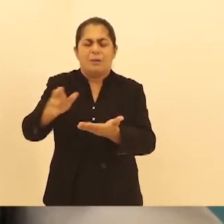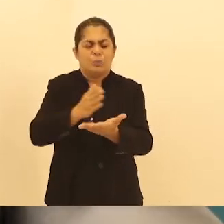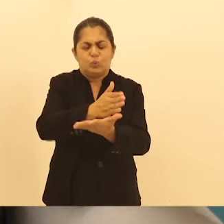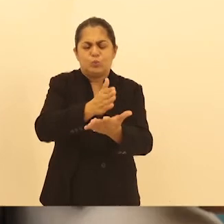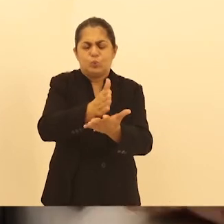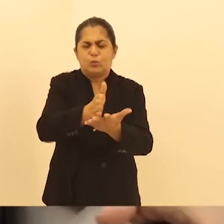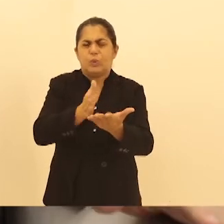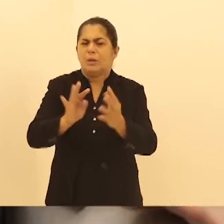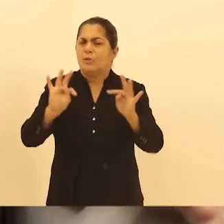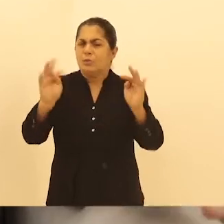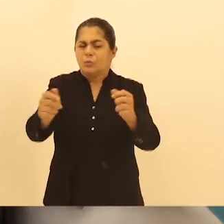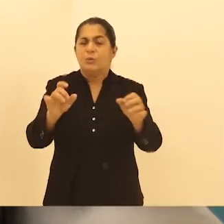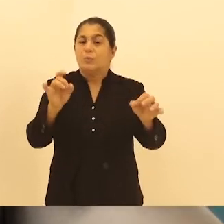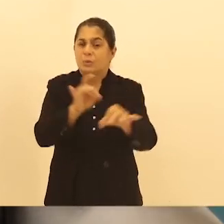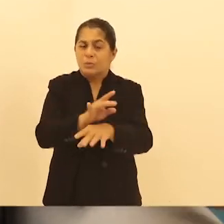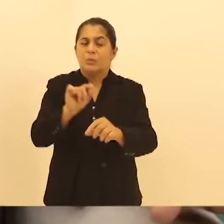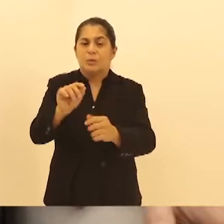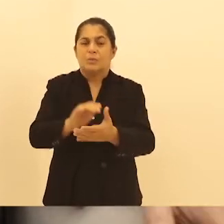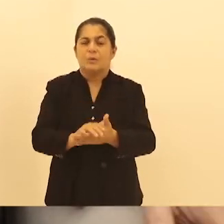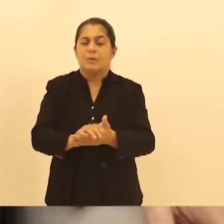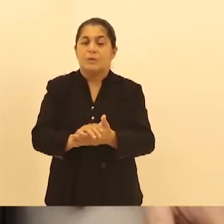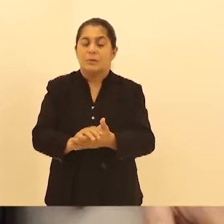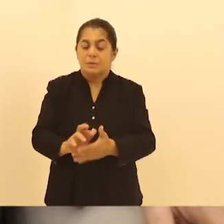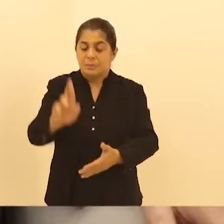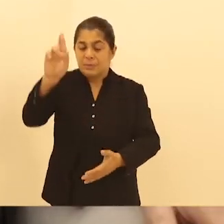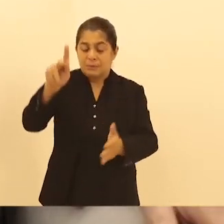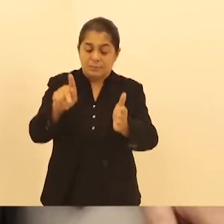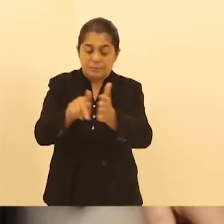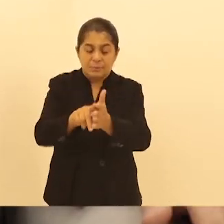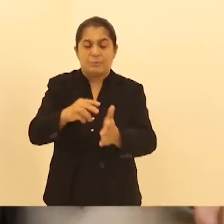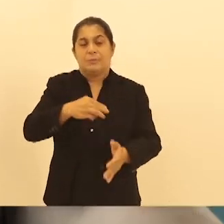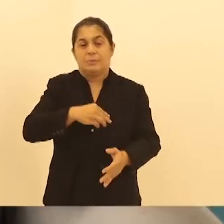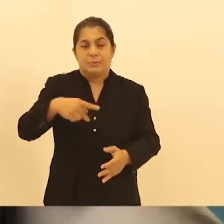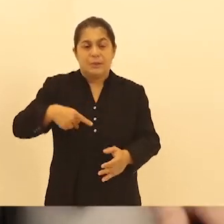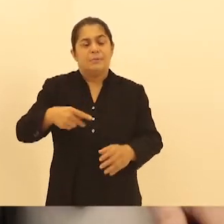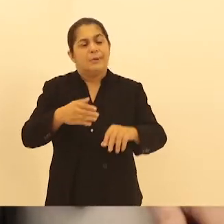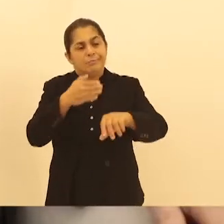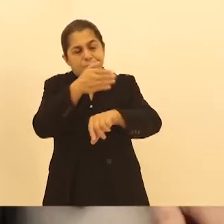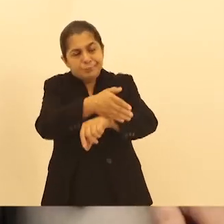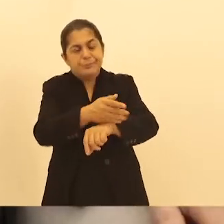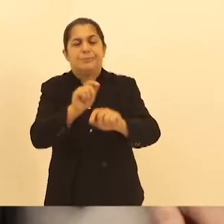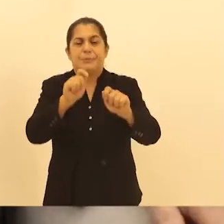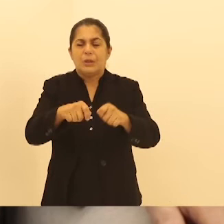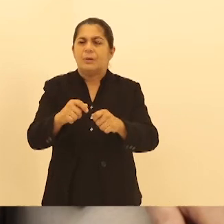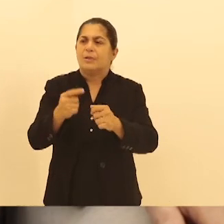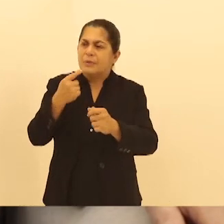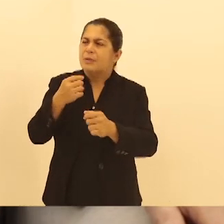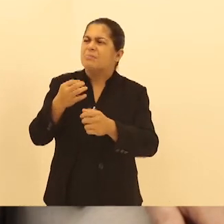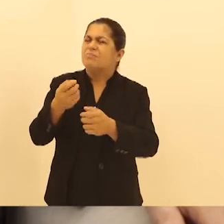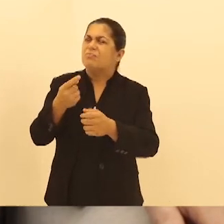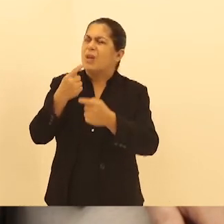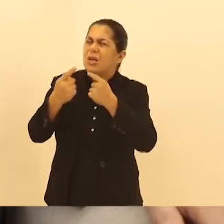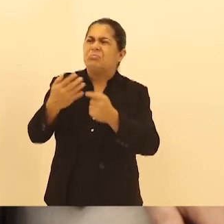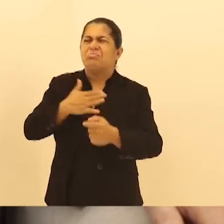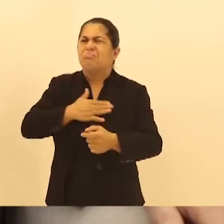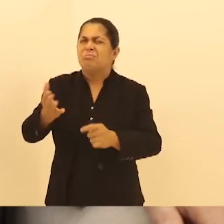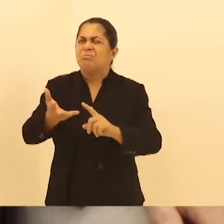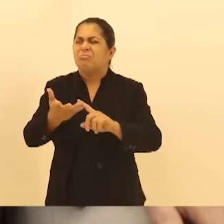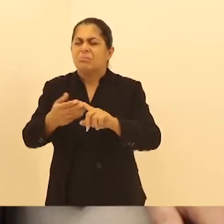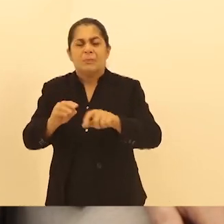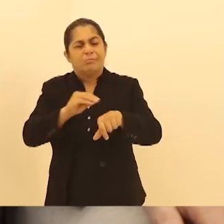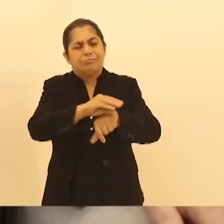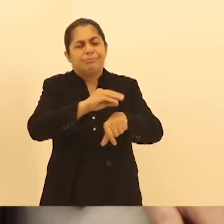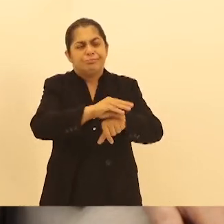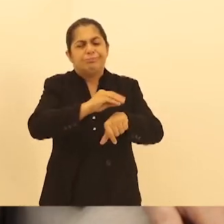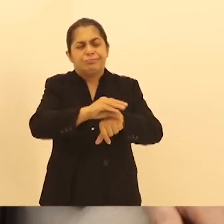é atribuição do ministério público cidadãos exercem esse papel de